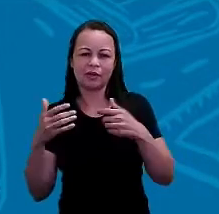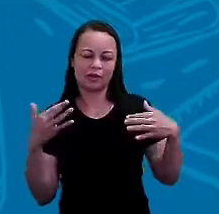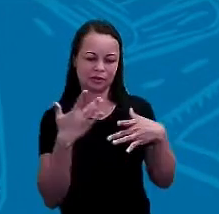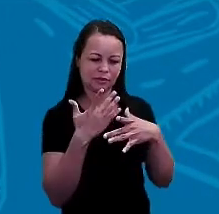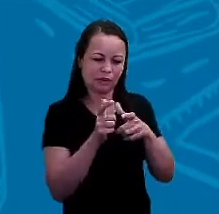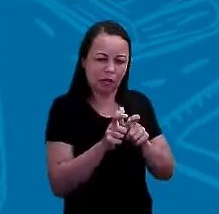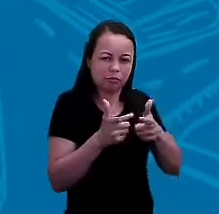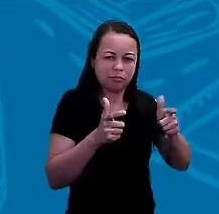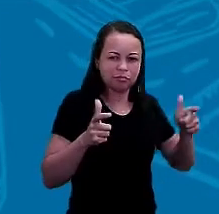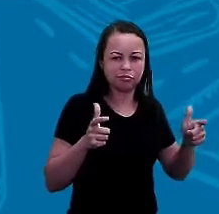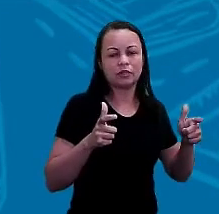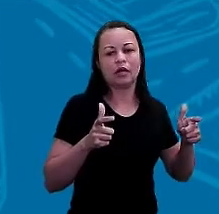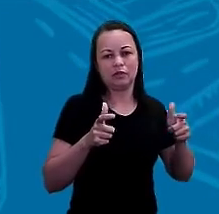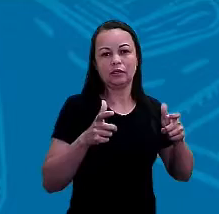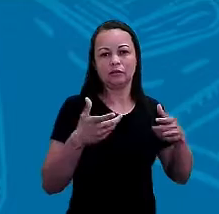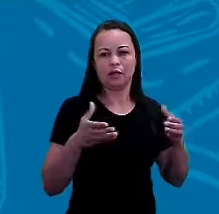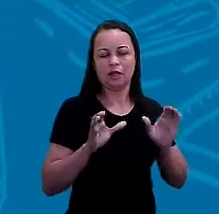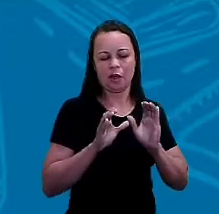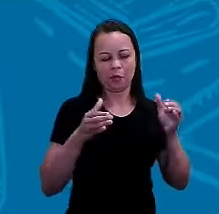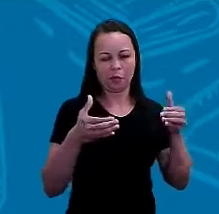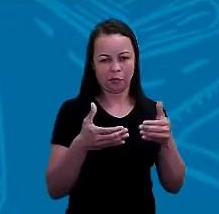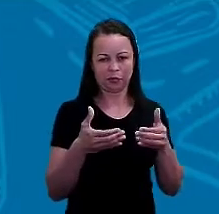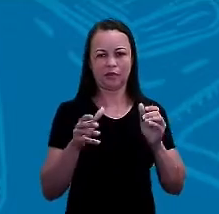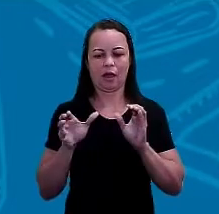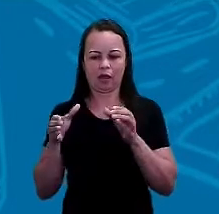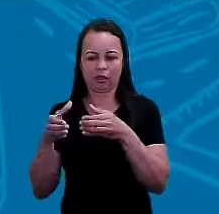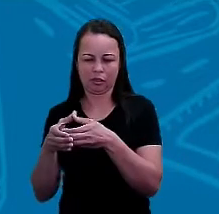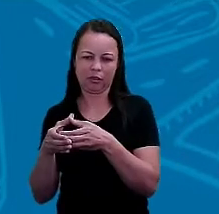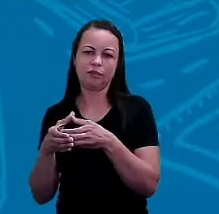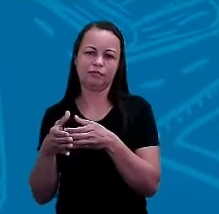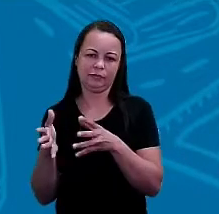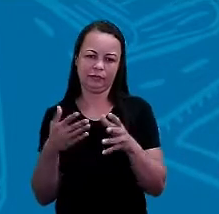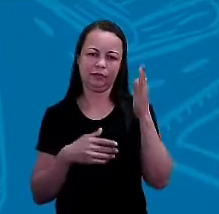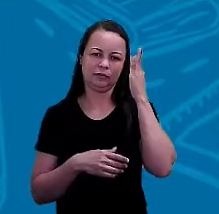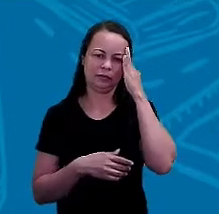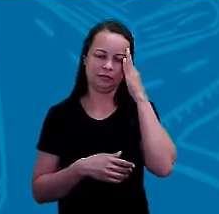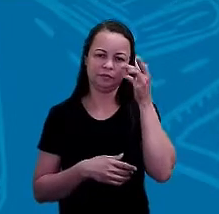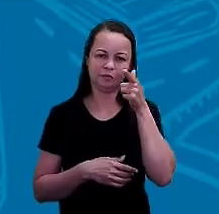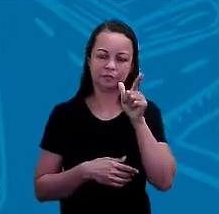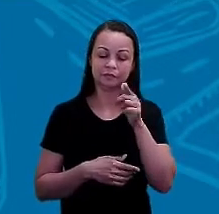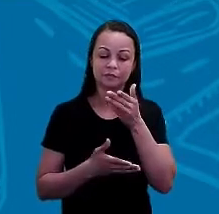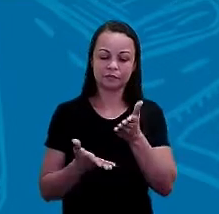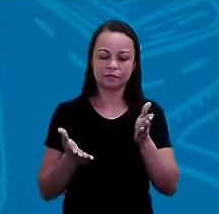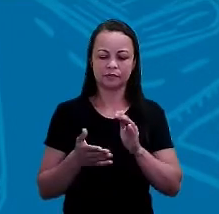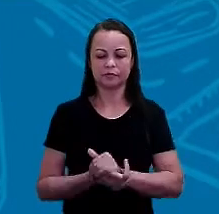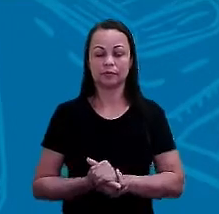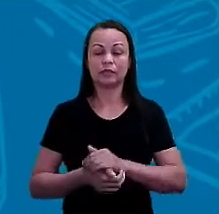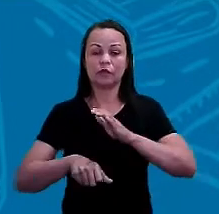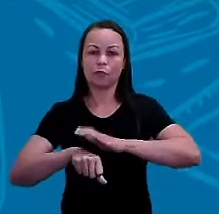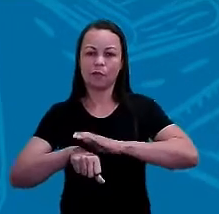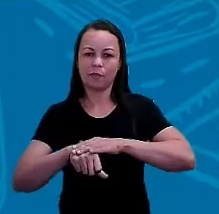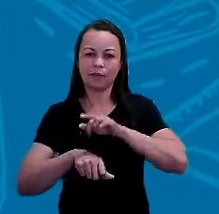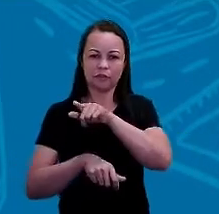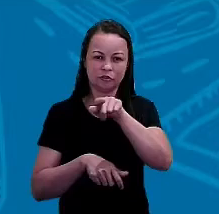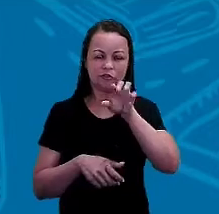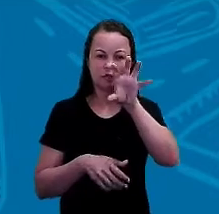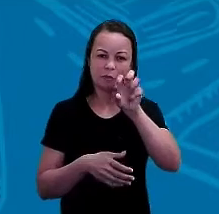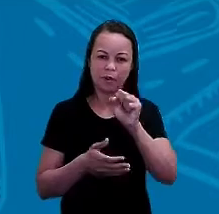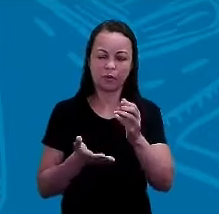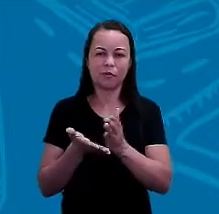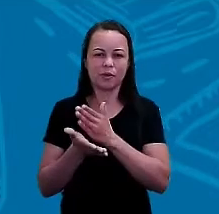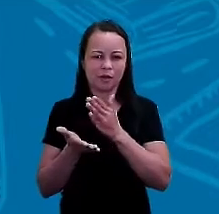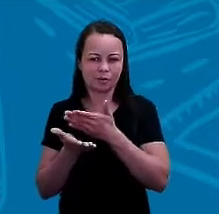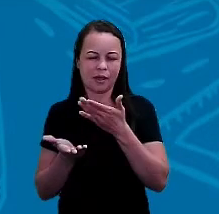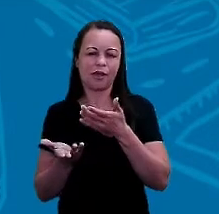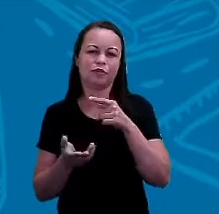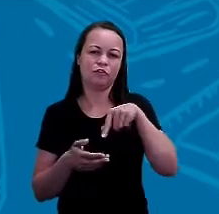menor, mas ambos têm uma comunidade. A gente conseguiu compreender isso, tá certo? E esse é aquele momento que vocês pegam o cadernozinho de vocês para fazer